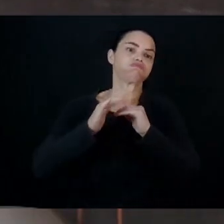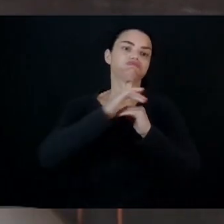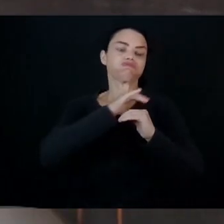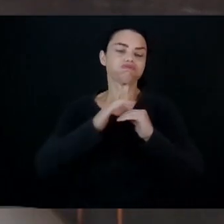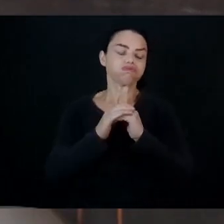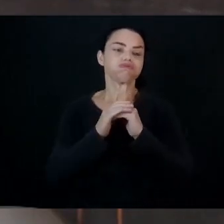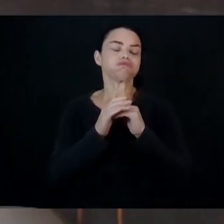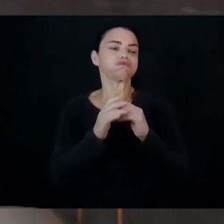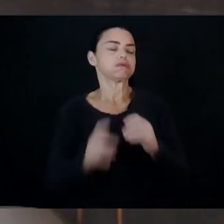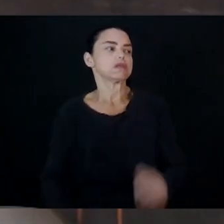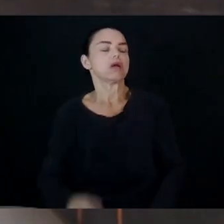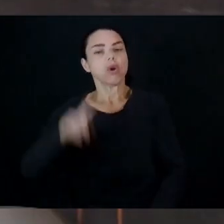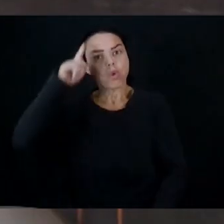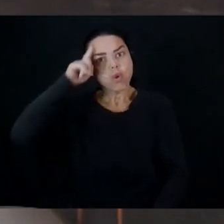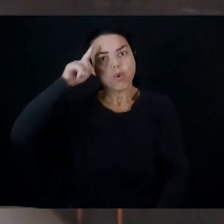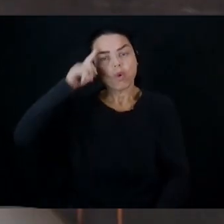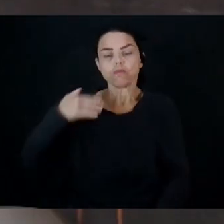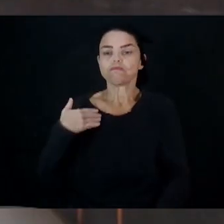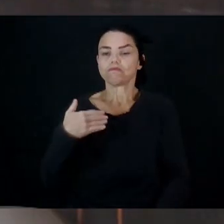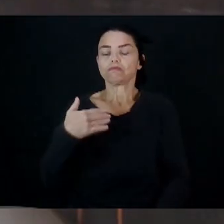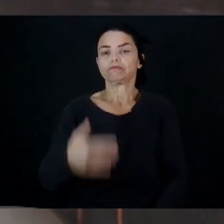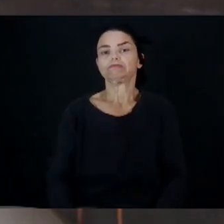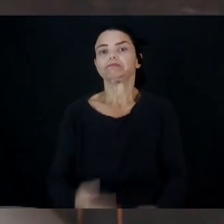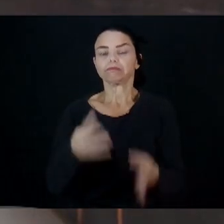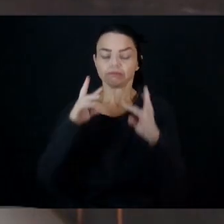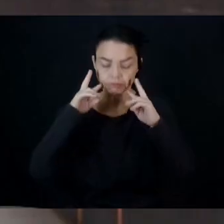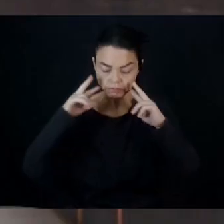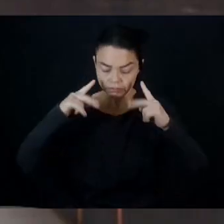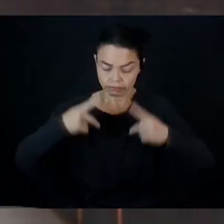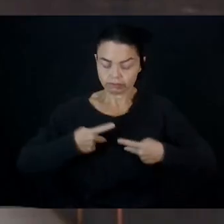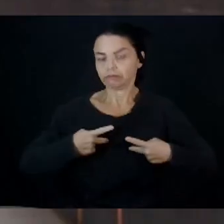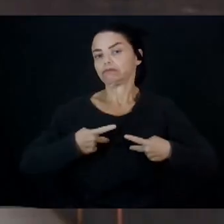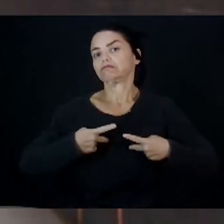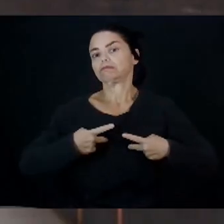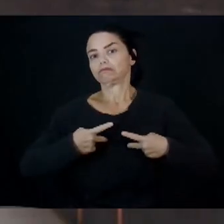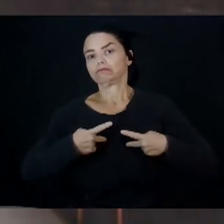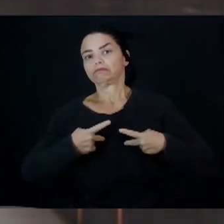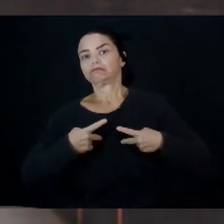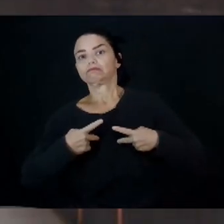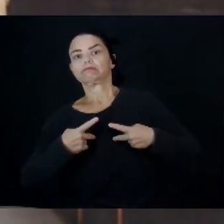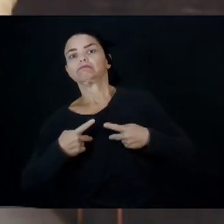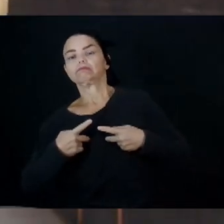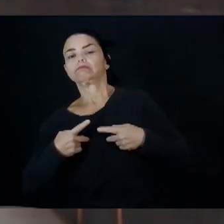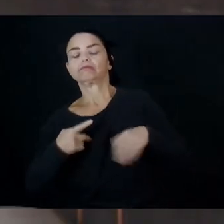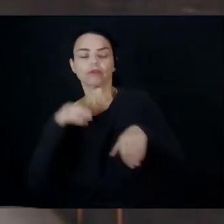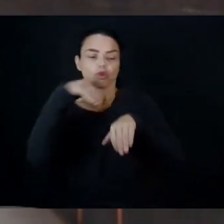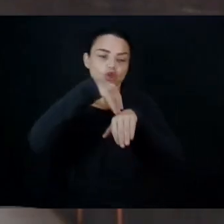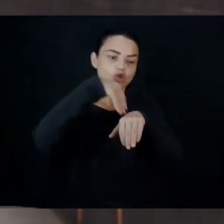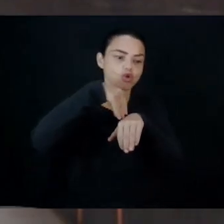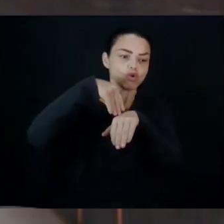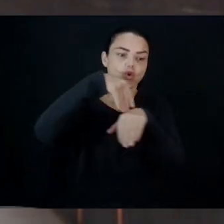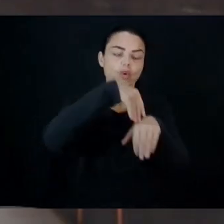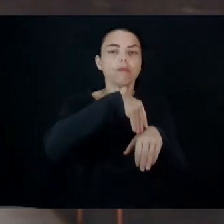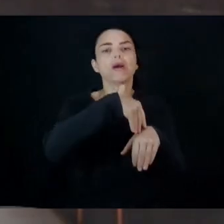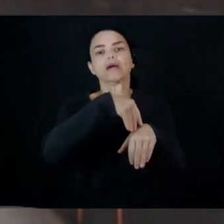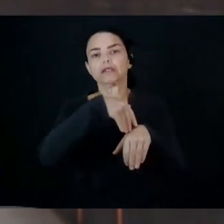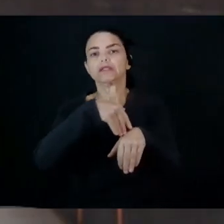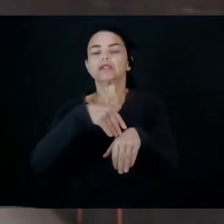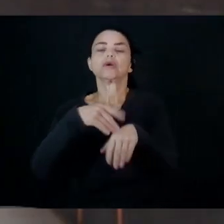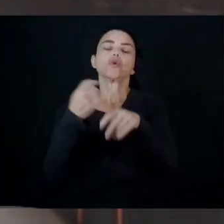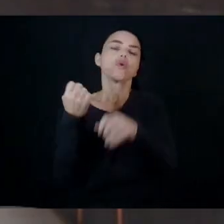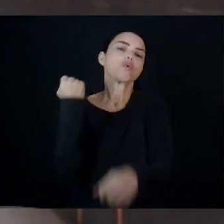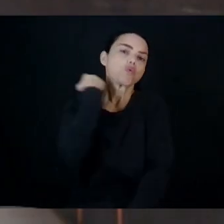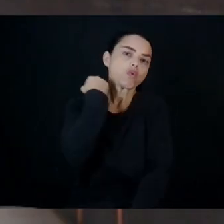dia a dia. Então, olhar para isso. Né? Às vezes coloca a culpa na situação ali, mas é uma coisa que já vem